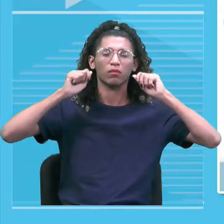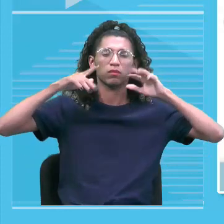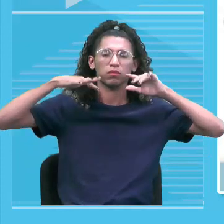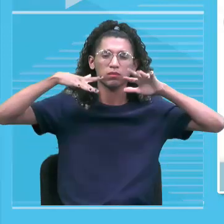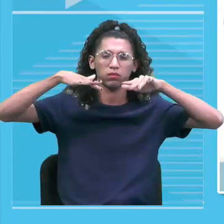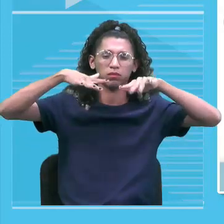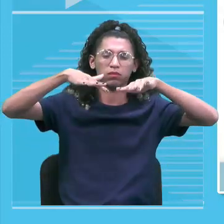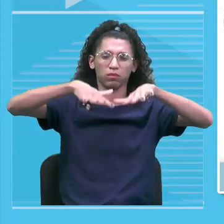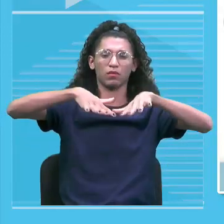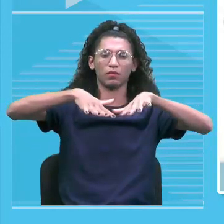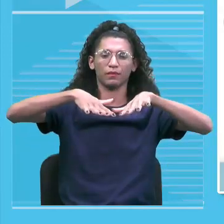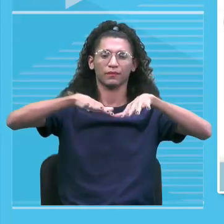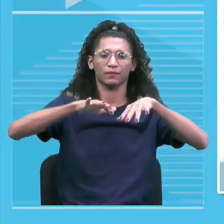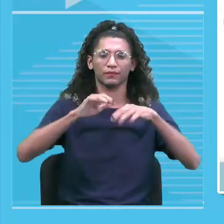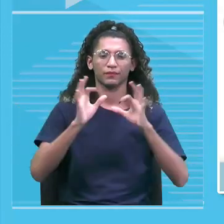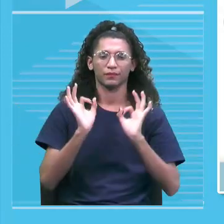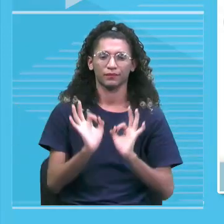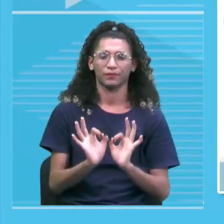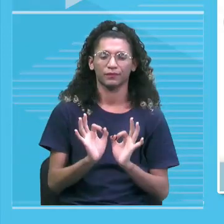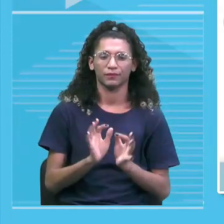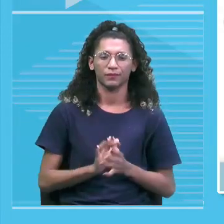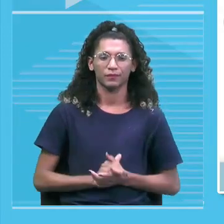local perfeito